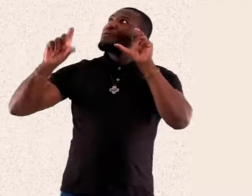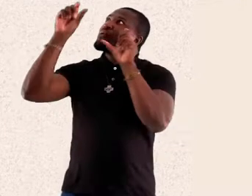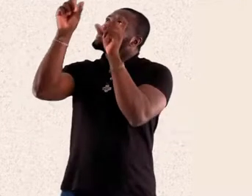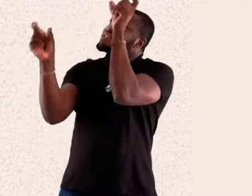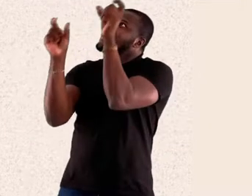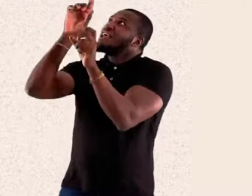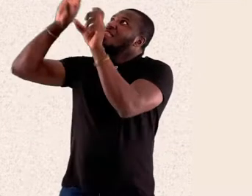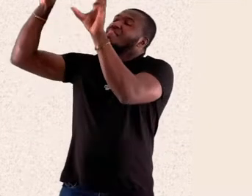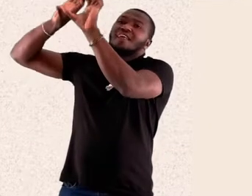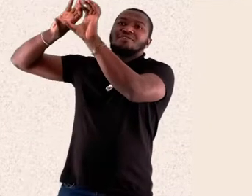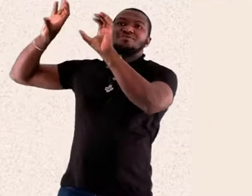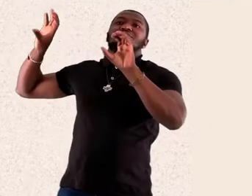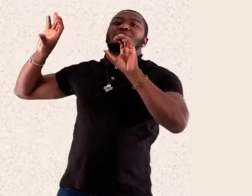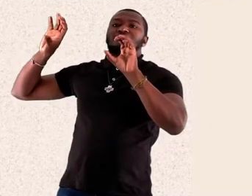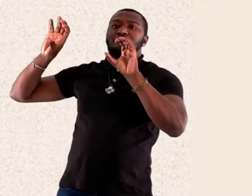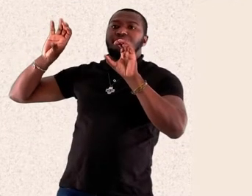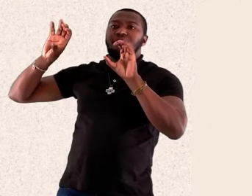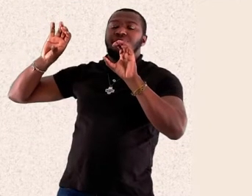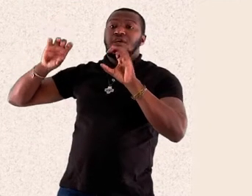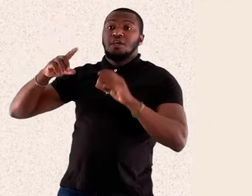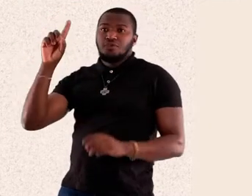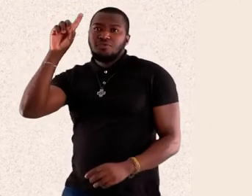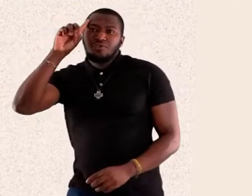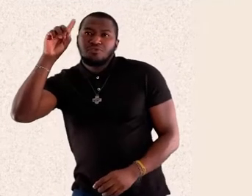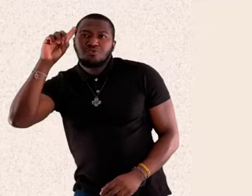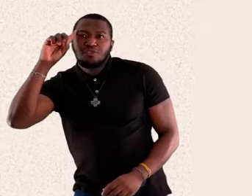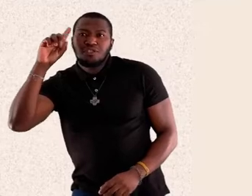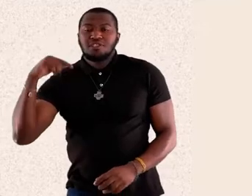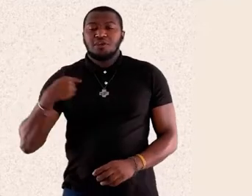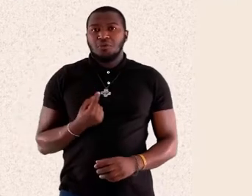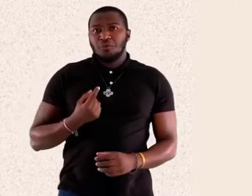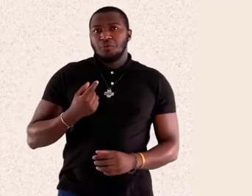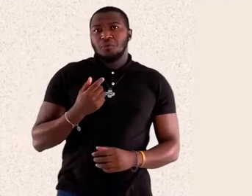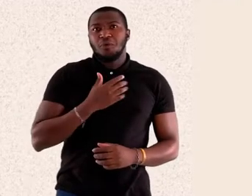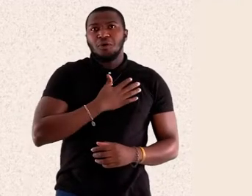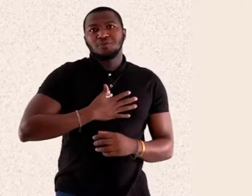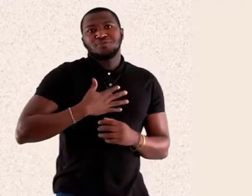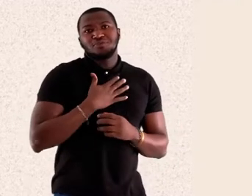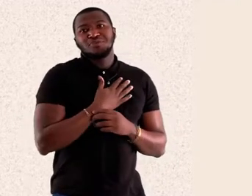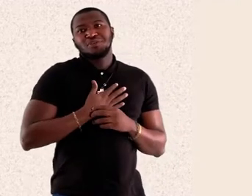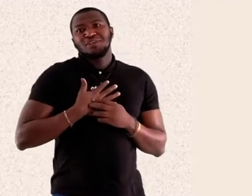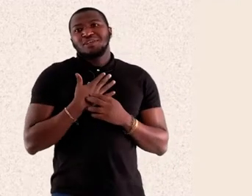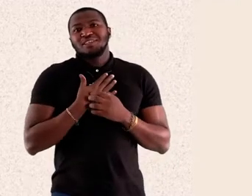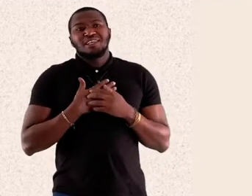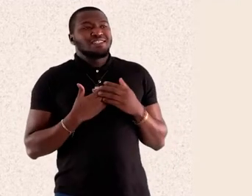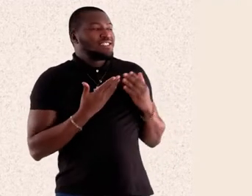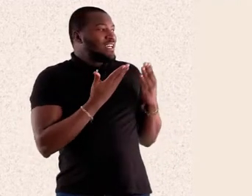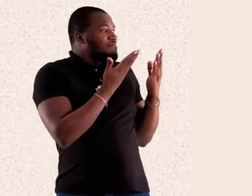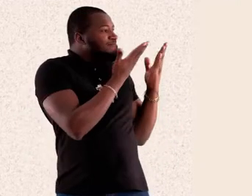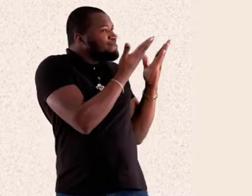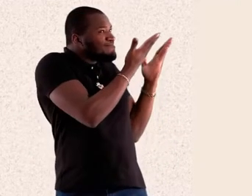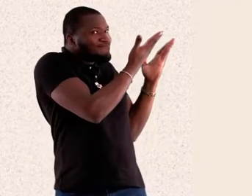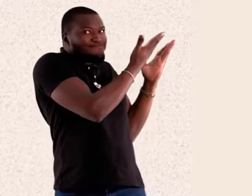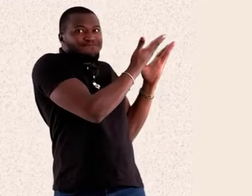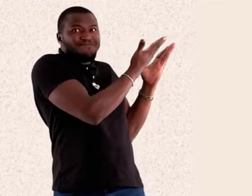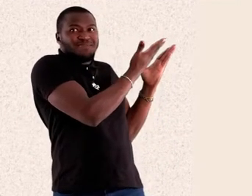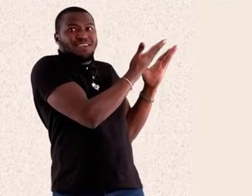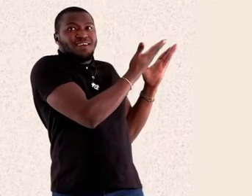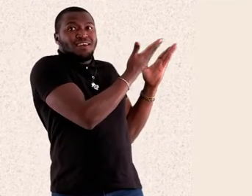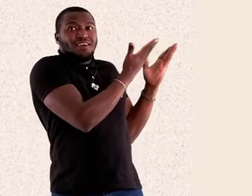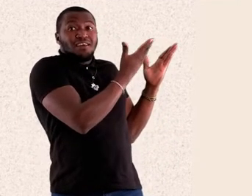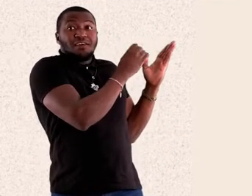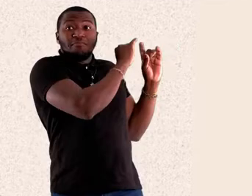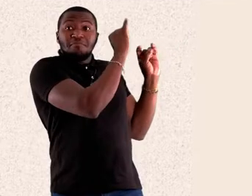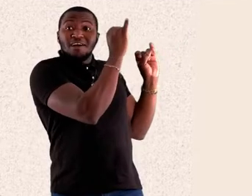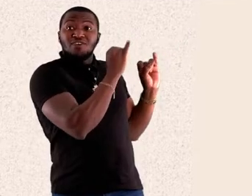a todo tempo eu gosto muito vamos ver se eu consigo dessa imagem né quando a gente está